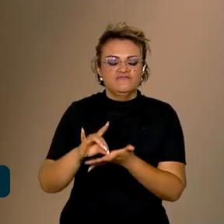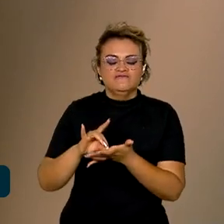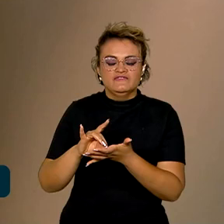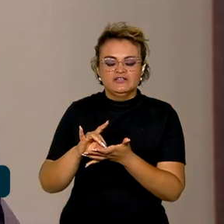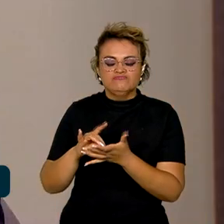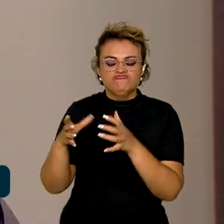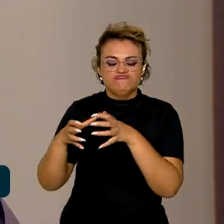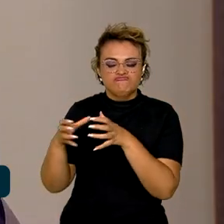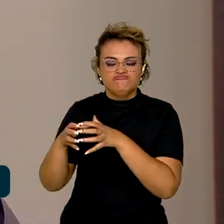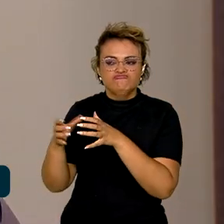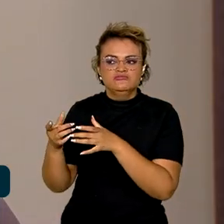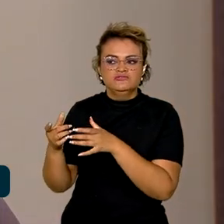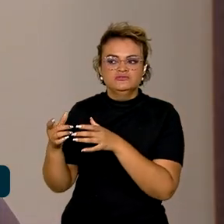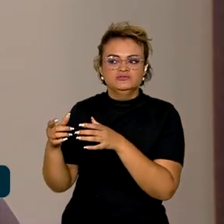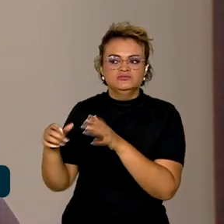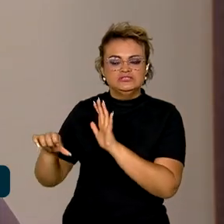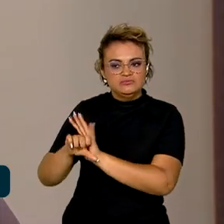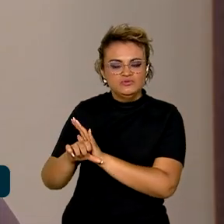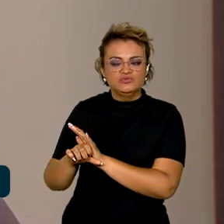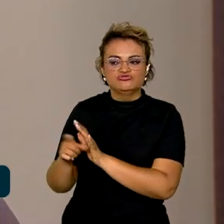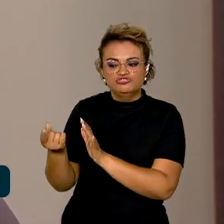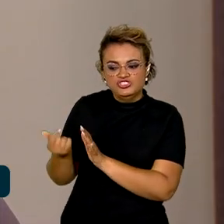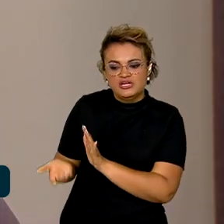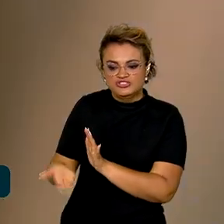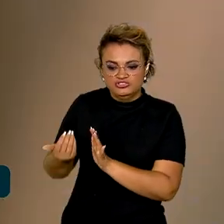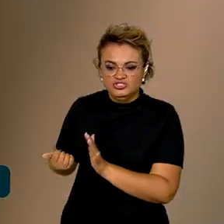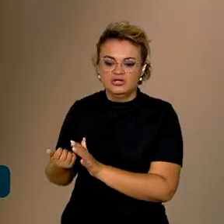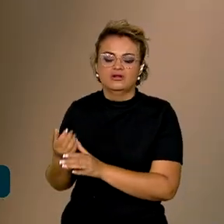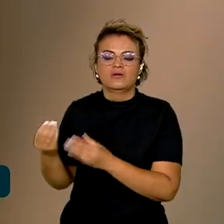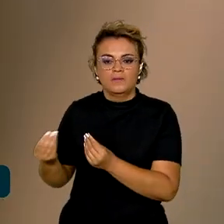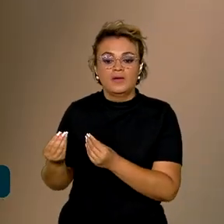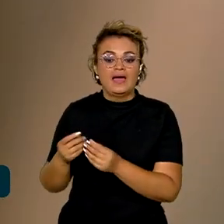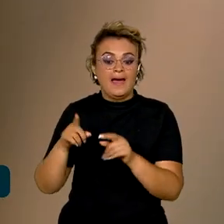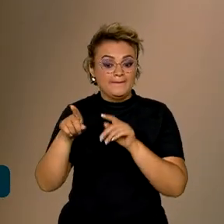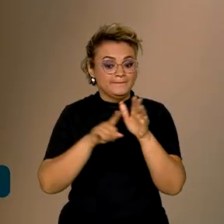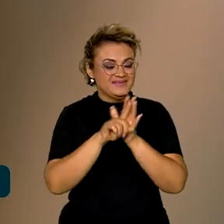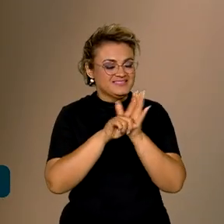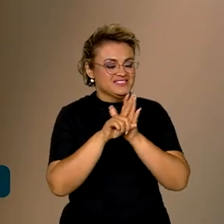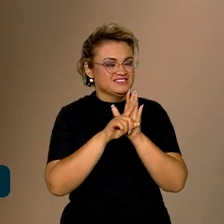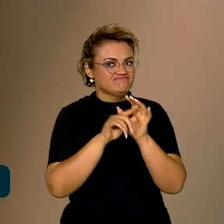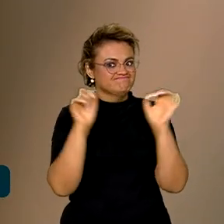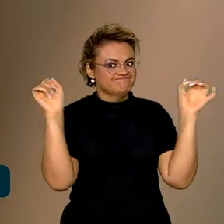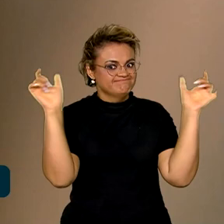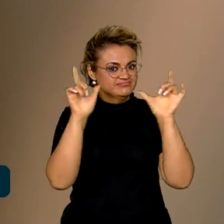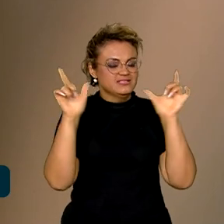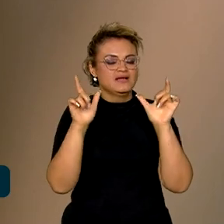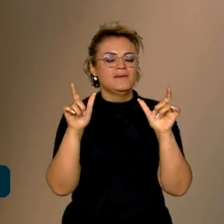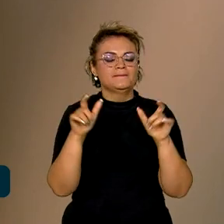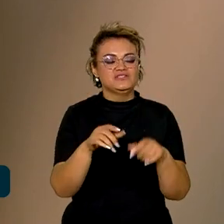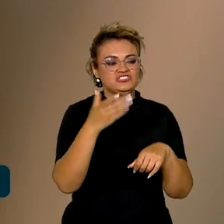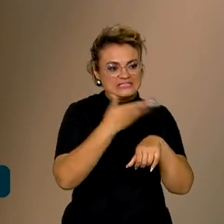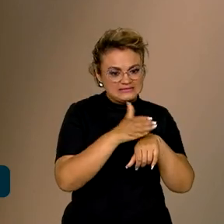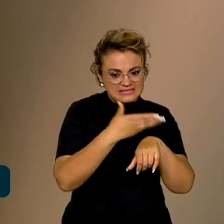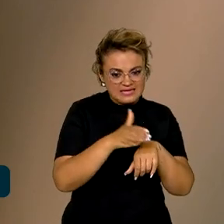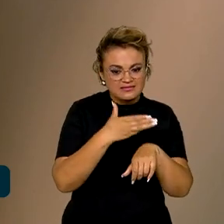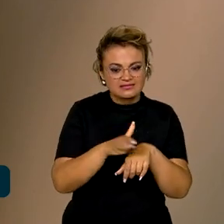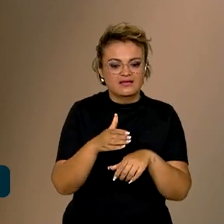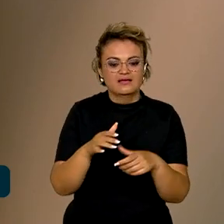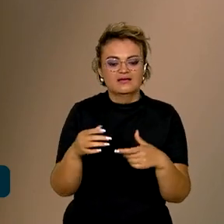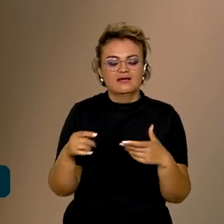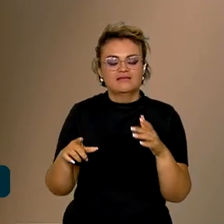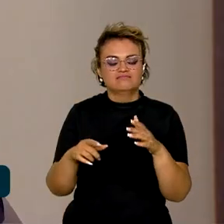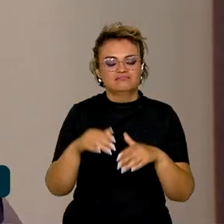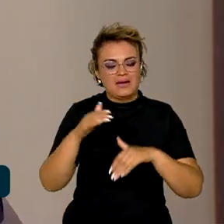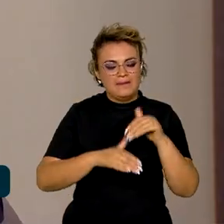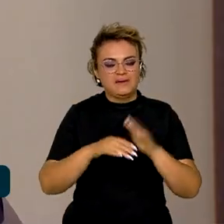descapitaliza organizações criminosas. Então, acho que a pesquisa, ela dá um alerta para isso e é um chamado para qualificarmos a aplicação da lei de